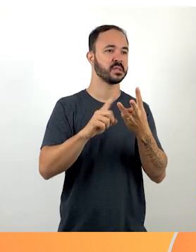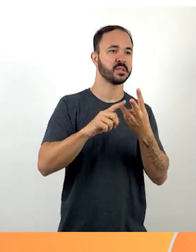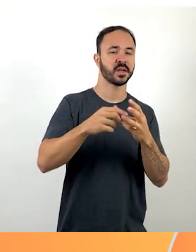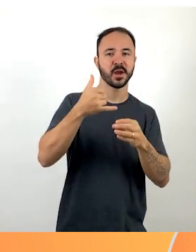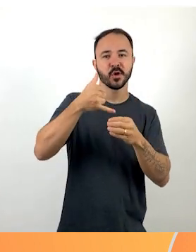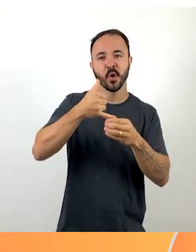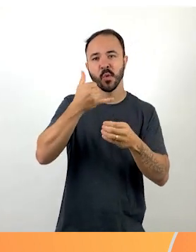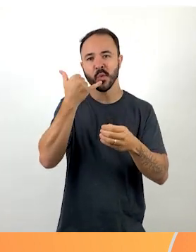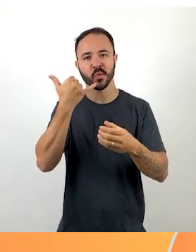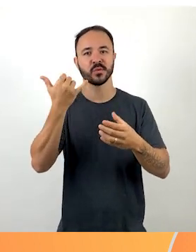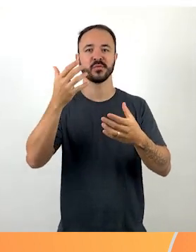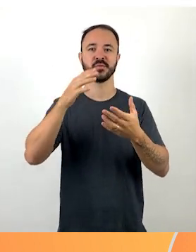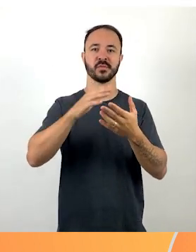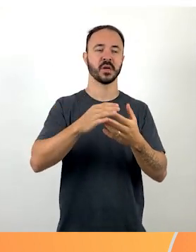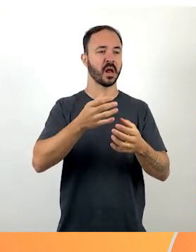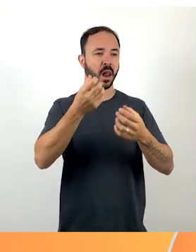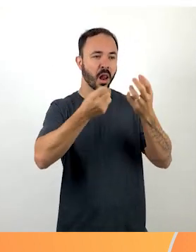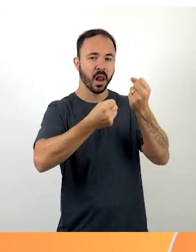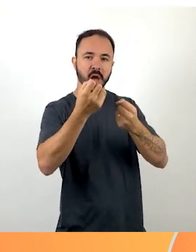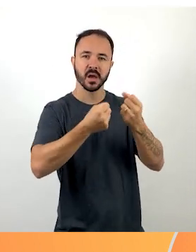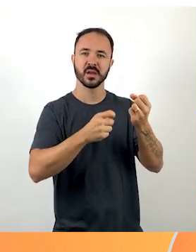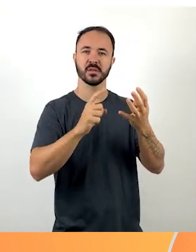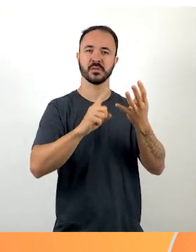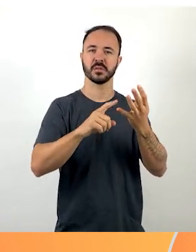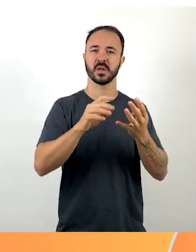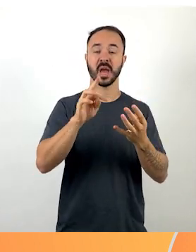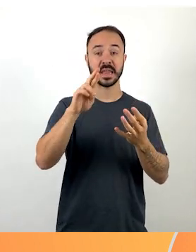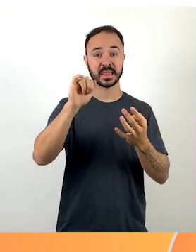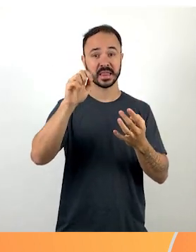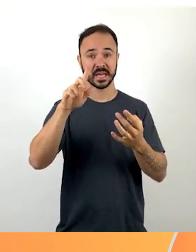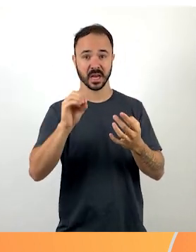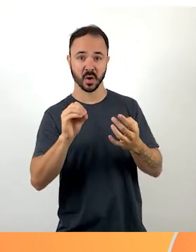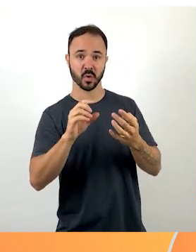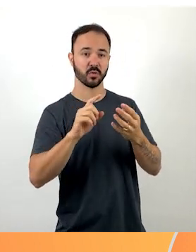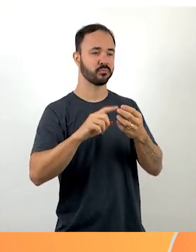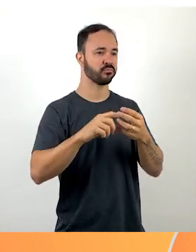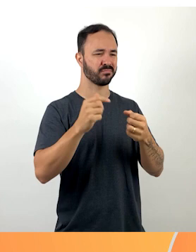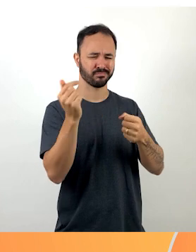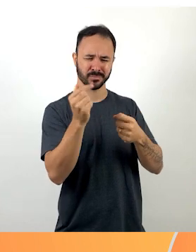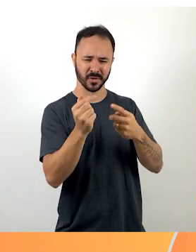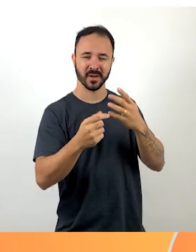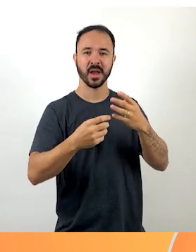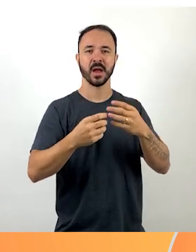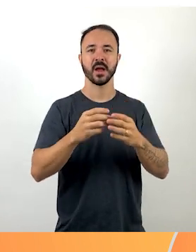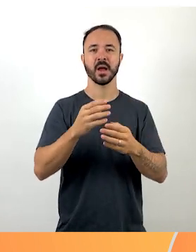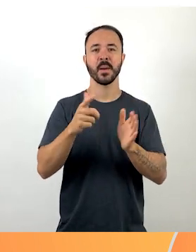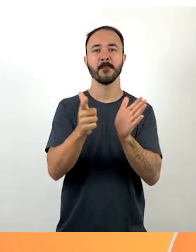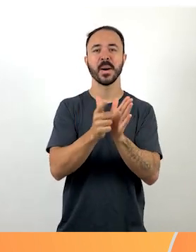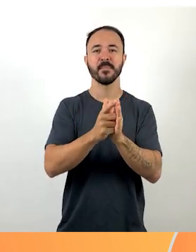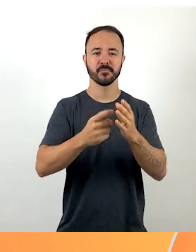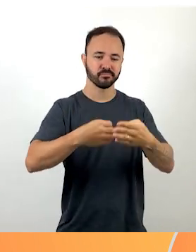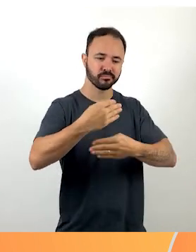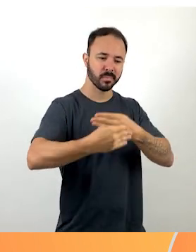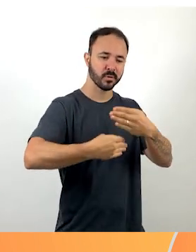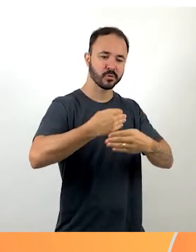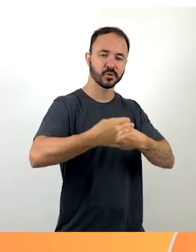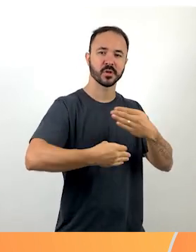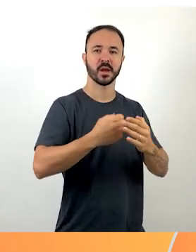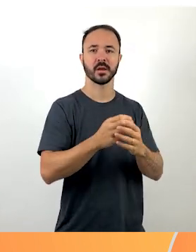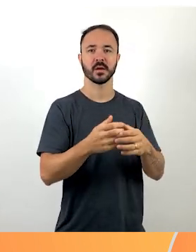como iogurte, leite, trigo, temperos fortes, papel higiênico,